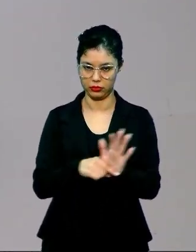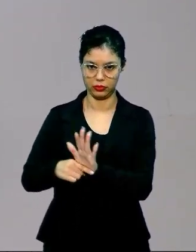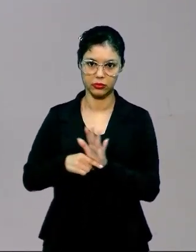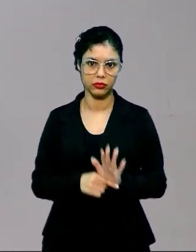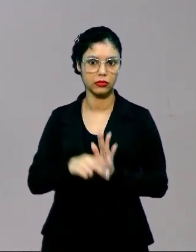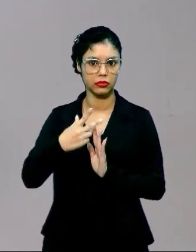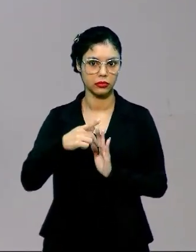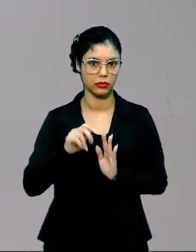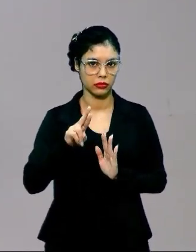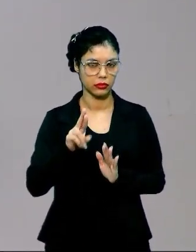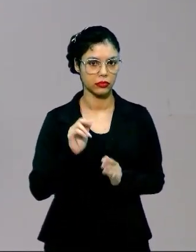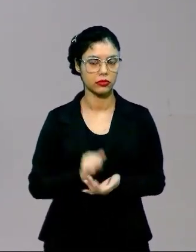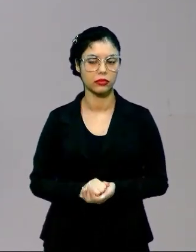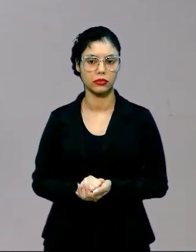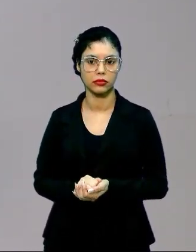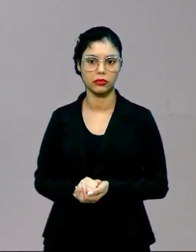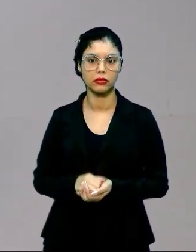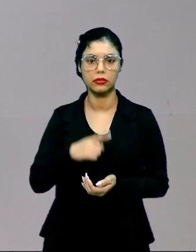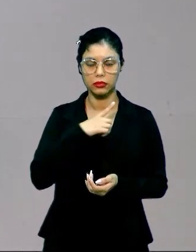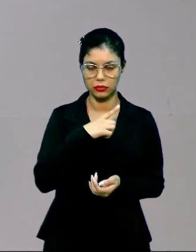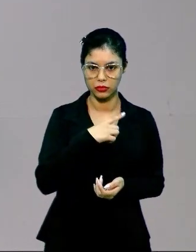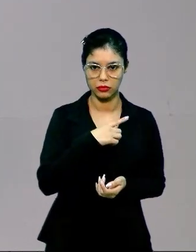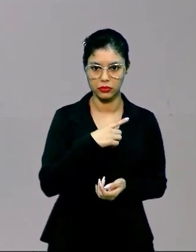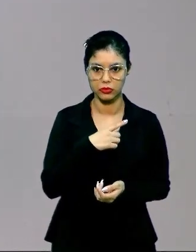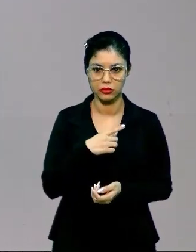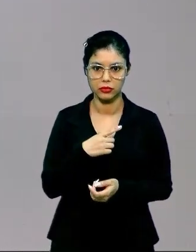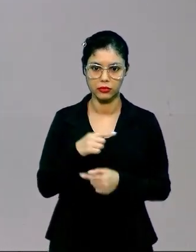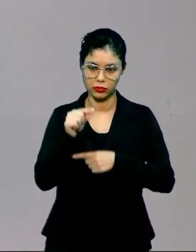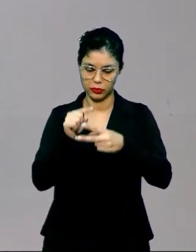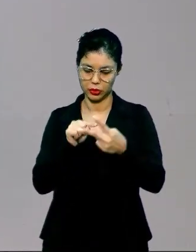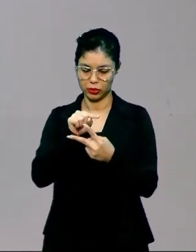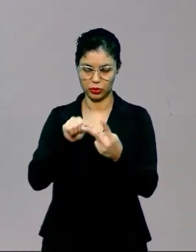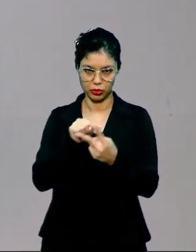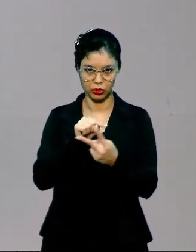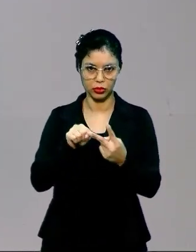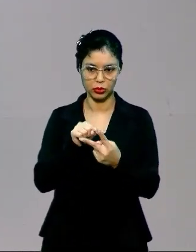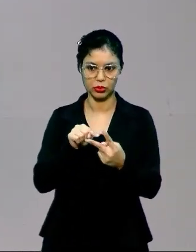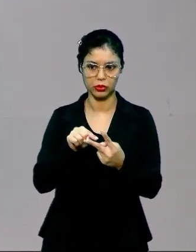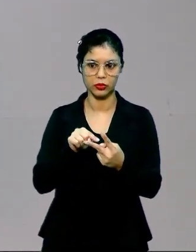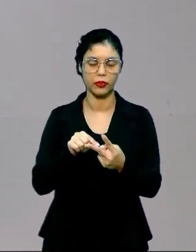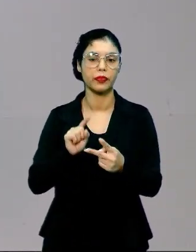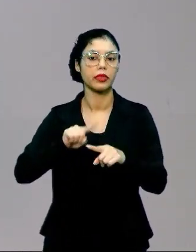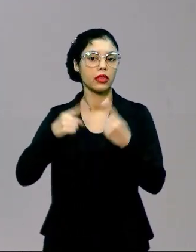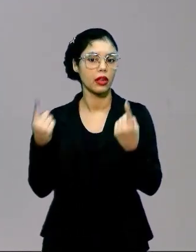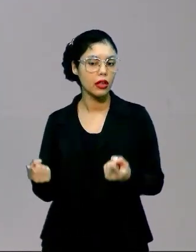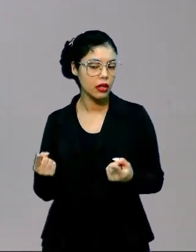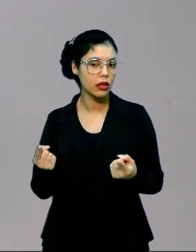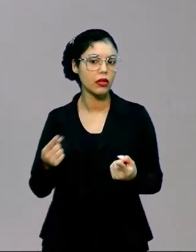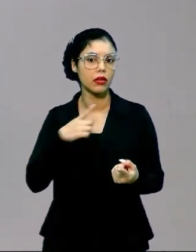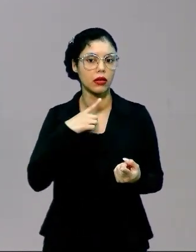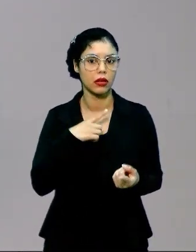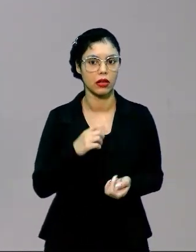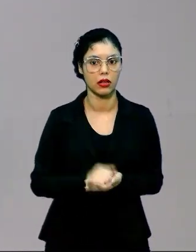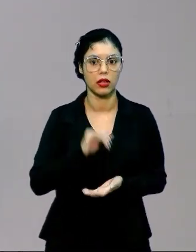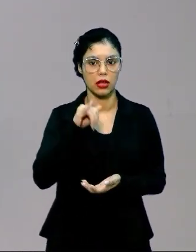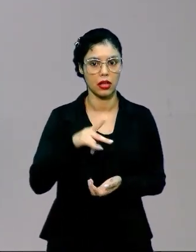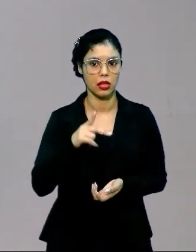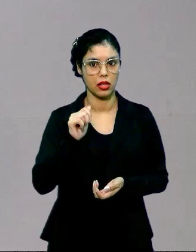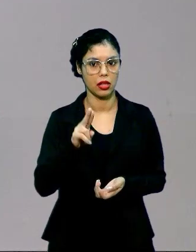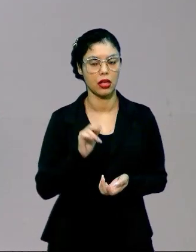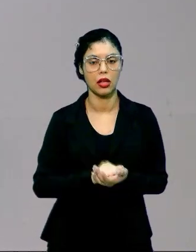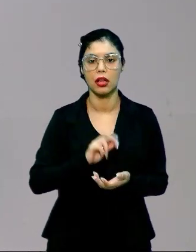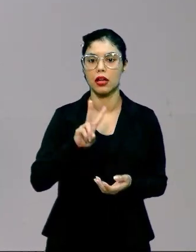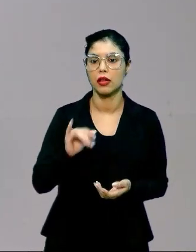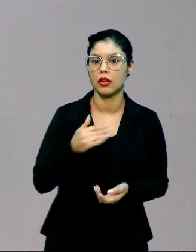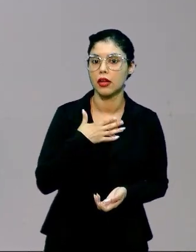um número par de termos, a mediana é a média dos dois termos centrais. Mas, se ela tem um número ímpar de termos, vai